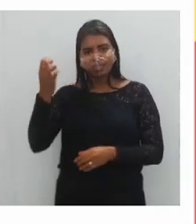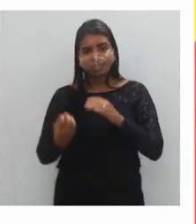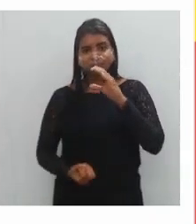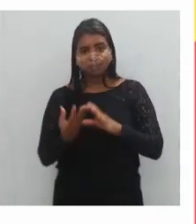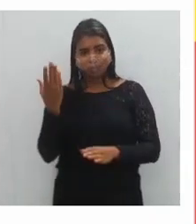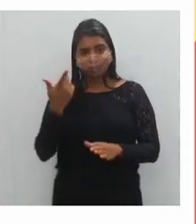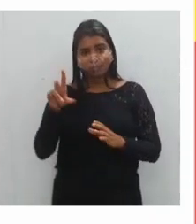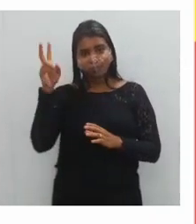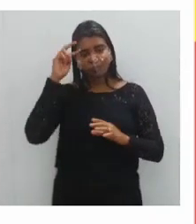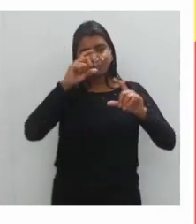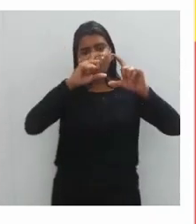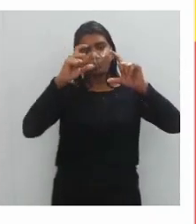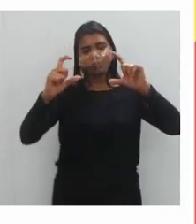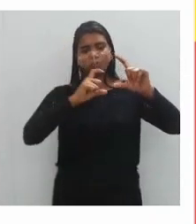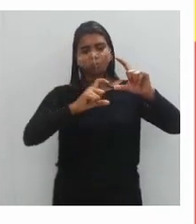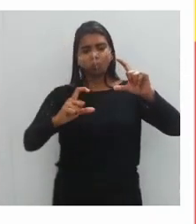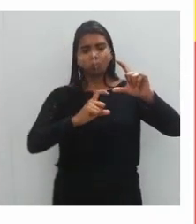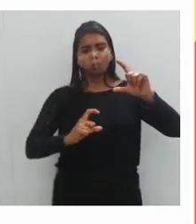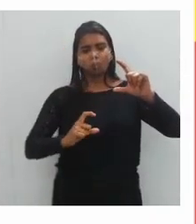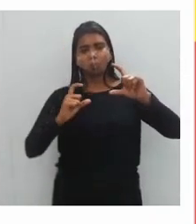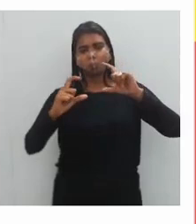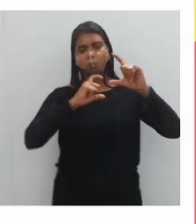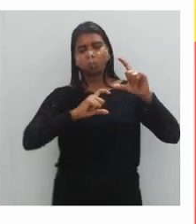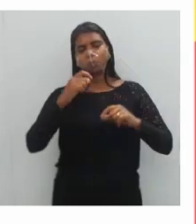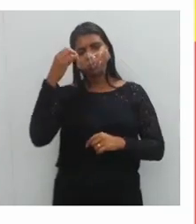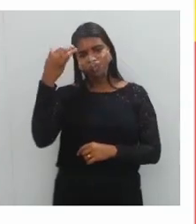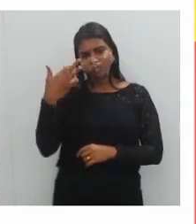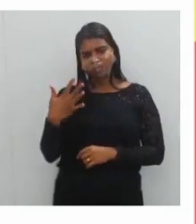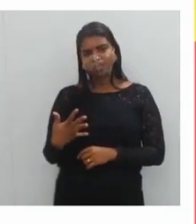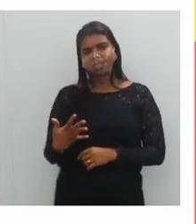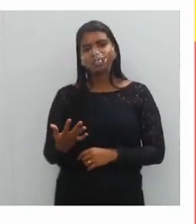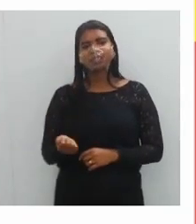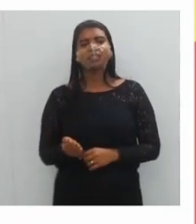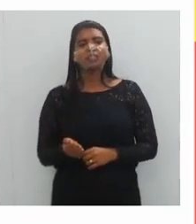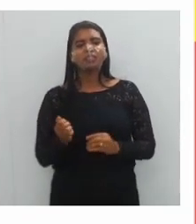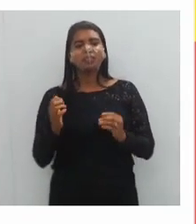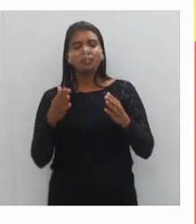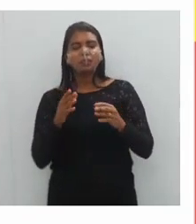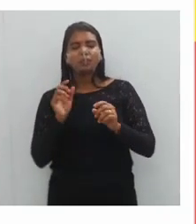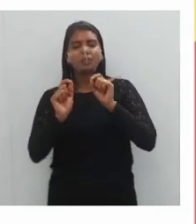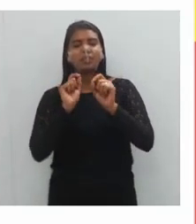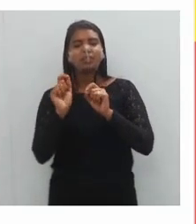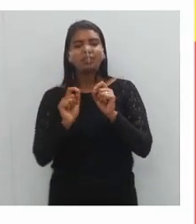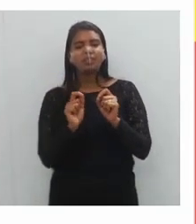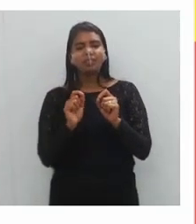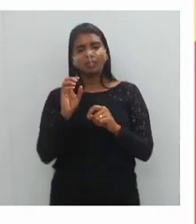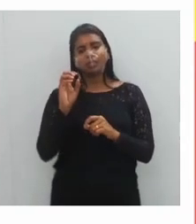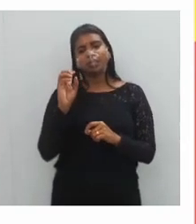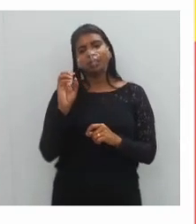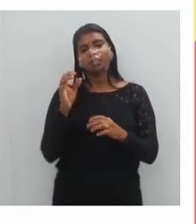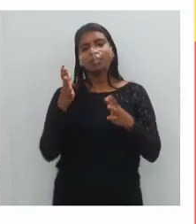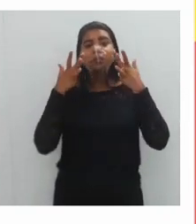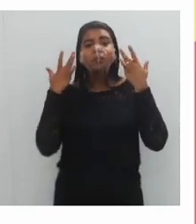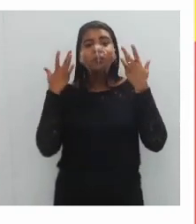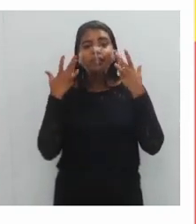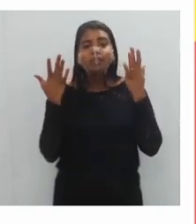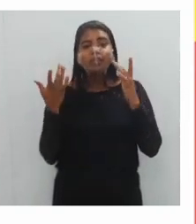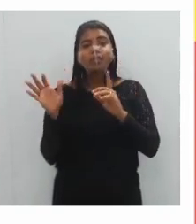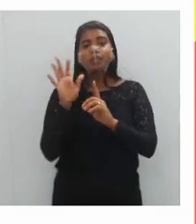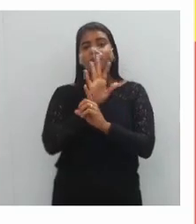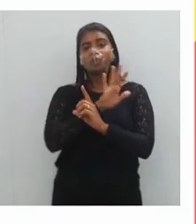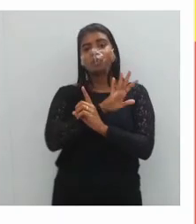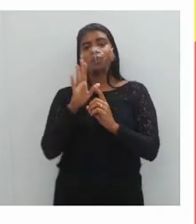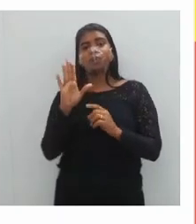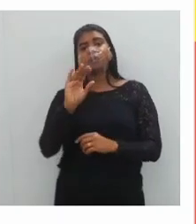também dessas histórias em quadrinhos, né? Fala-se, algumas fontes citam, que tem uma origem no teatro de sombras, né?